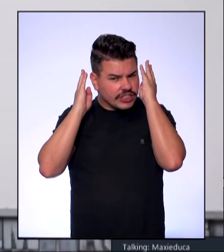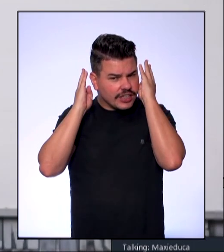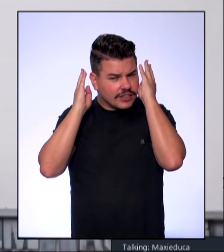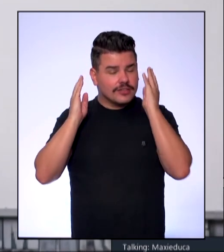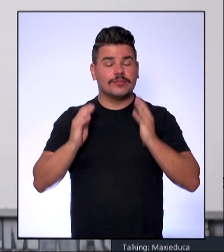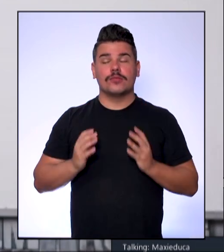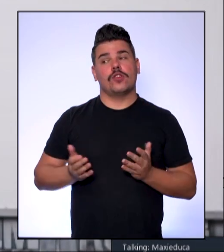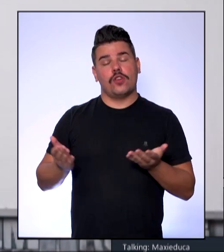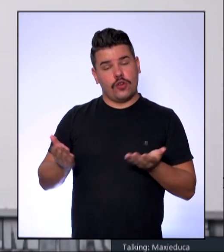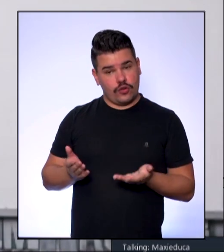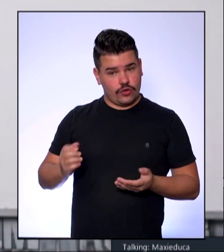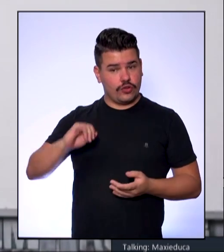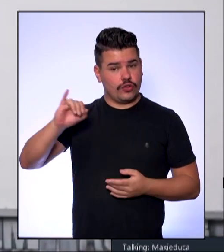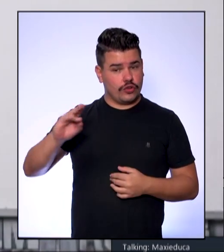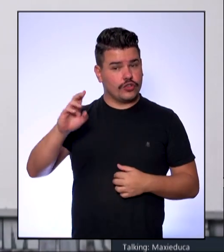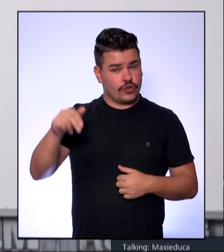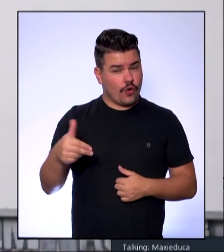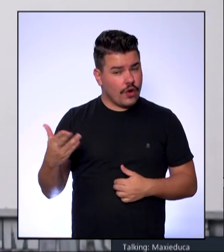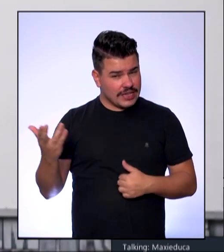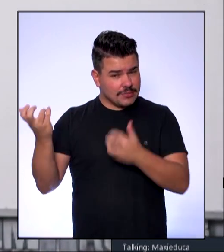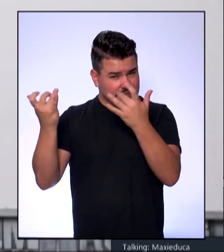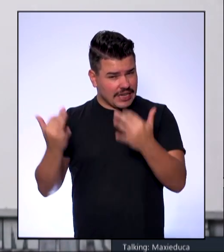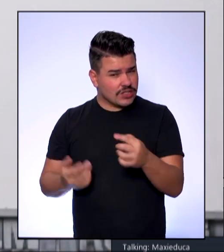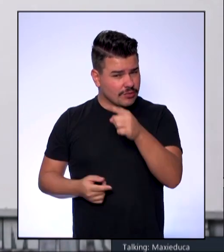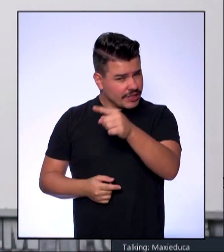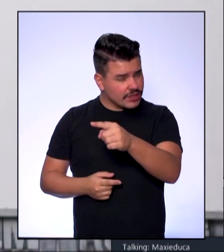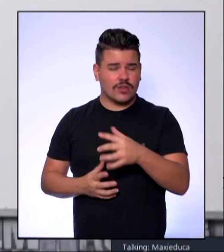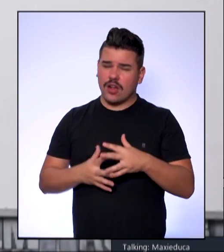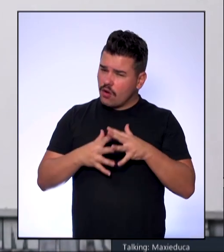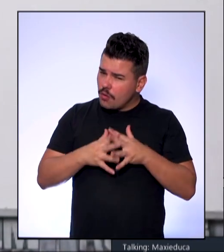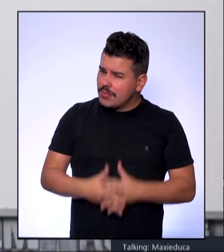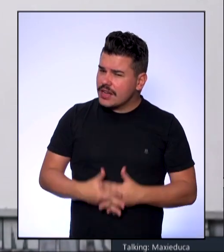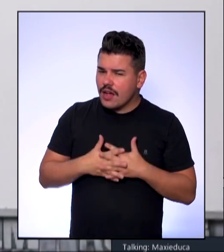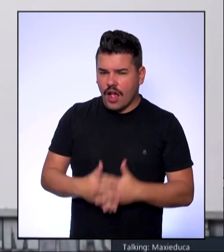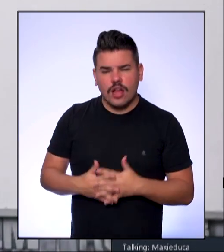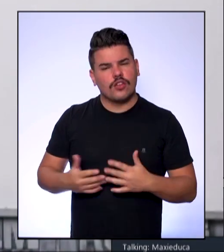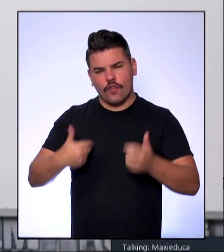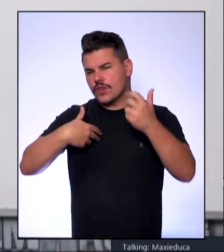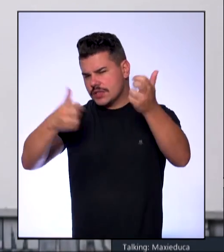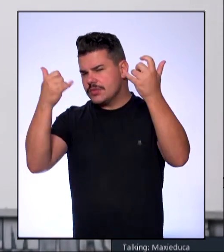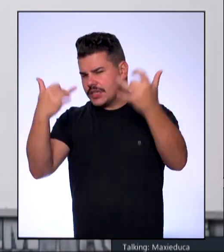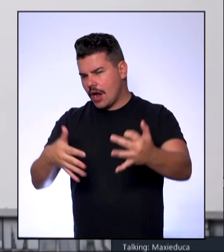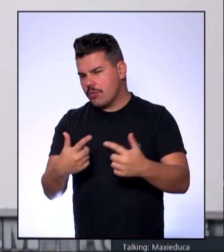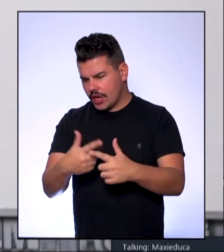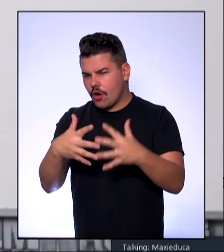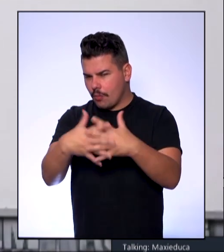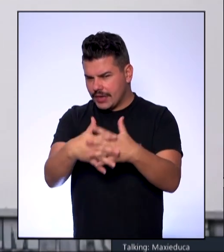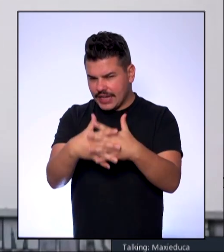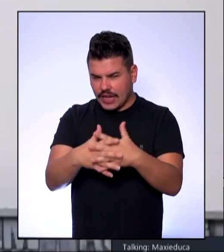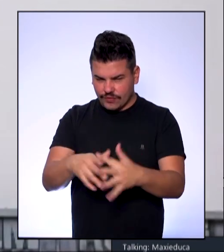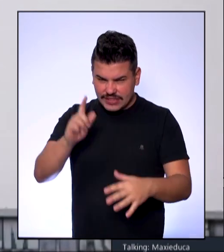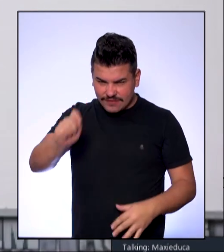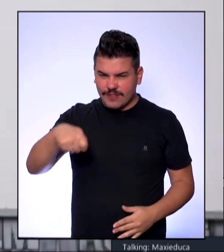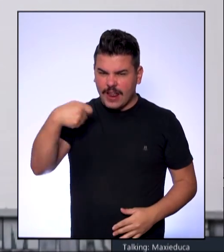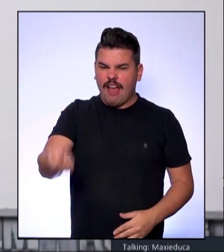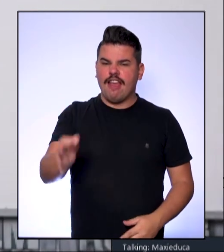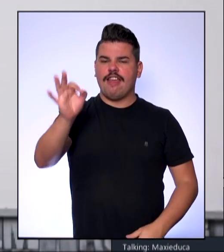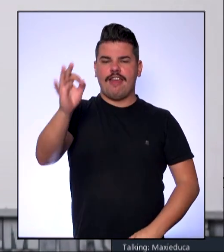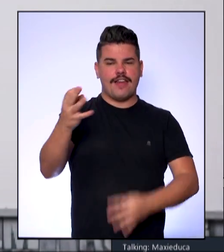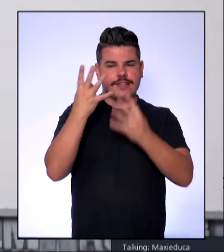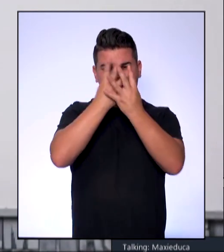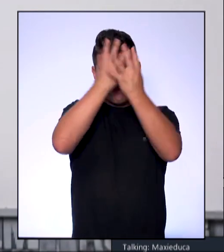isso seria algo bastante complexo. Eu vou te explicar o porquê. Por que dizer isso, John, seria bastante